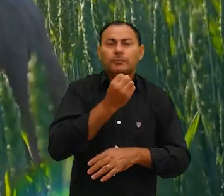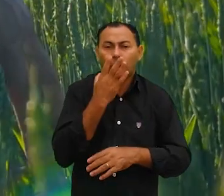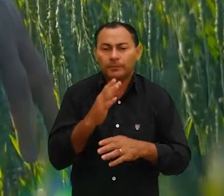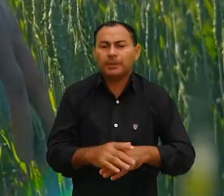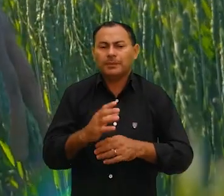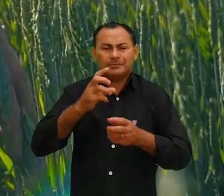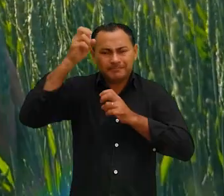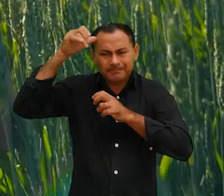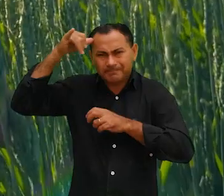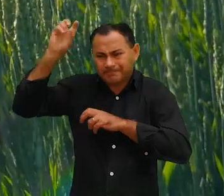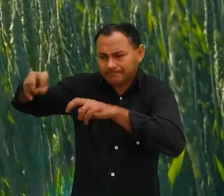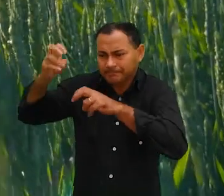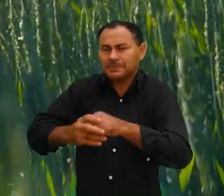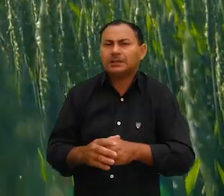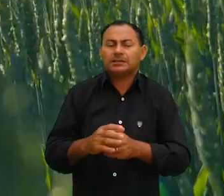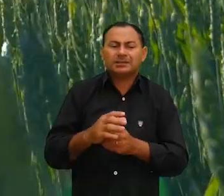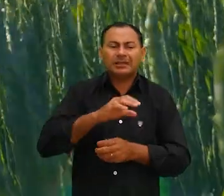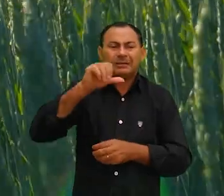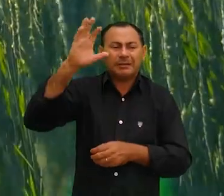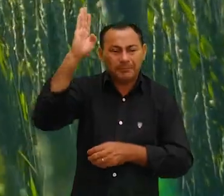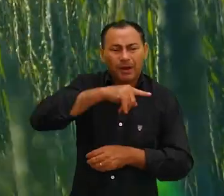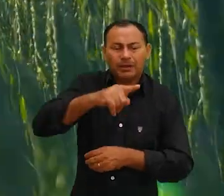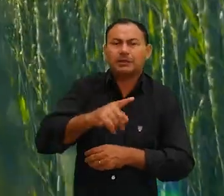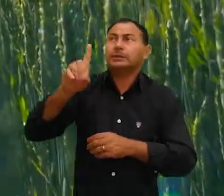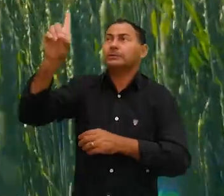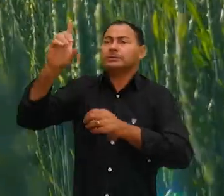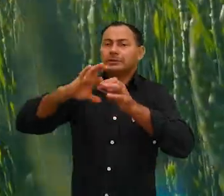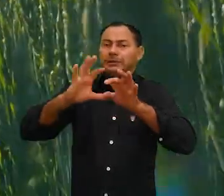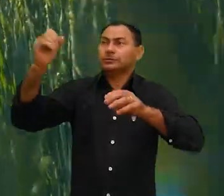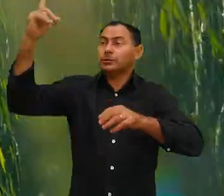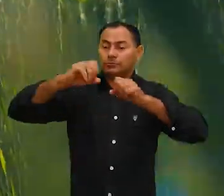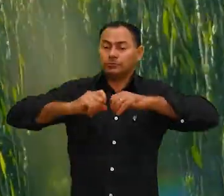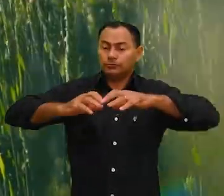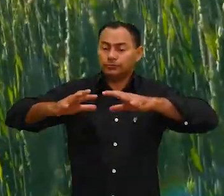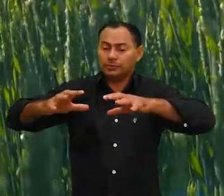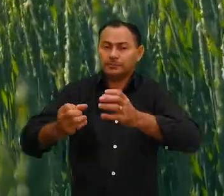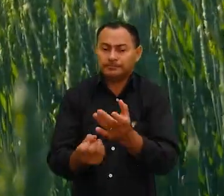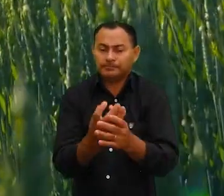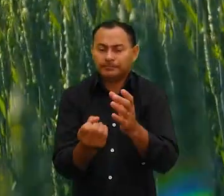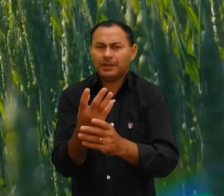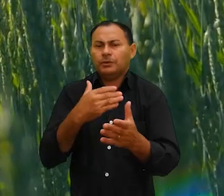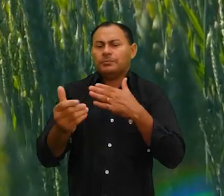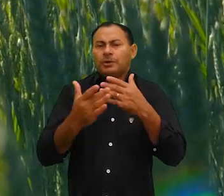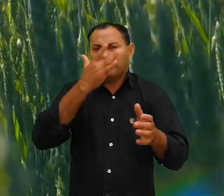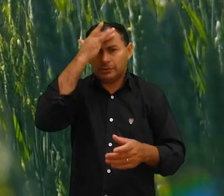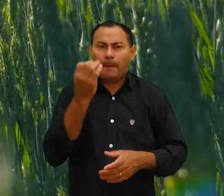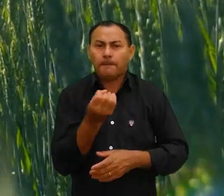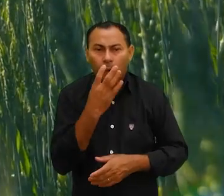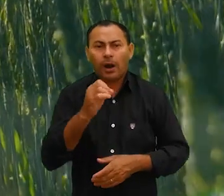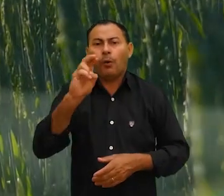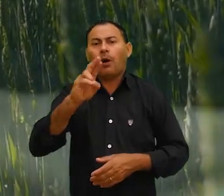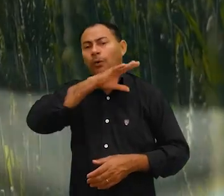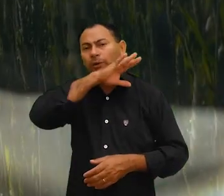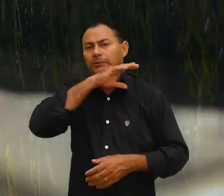for perverso, mesmo assim Deus deixa que o sol brilhe sobre sua plantação. Não importa se o homem é bom ou ruim, Deus